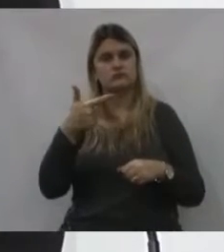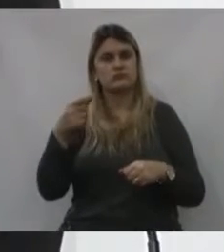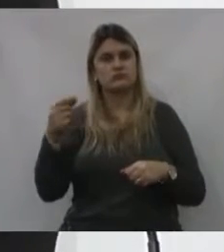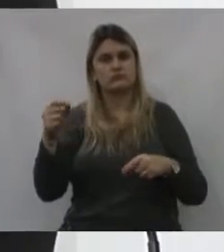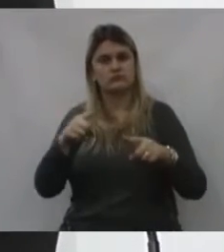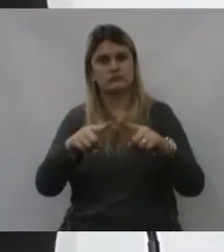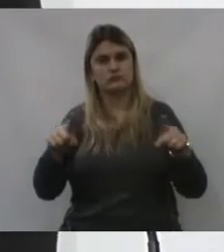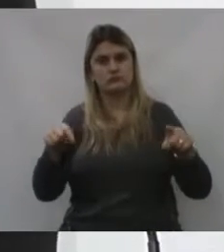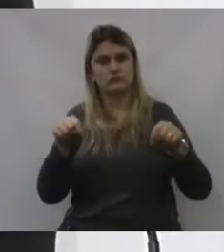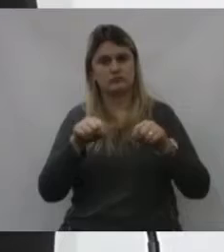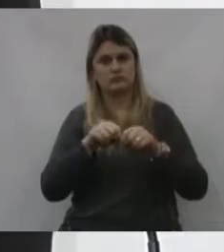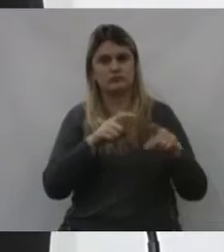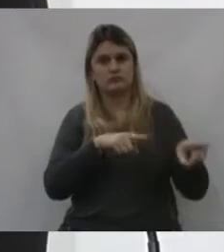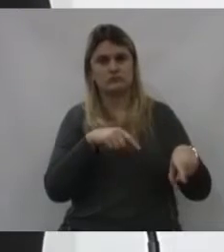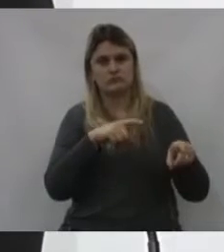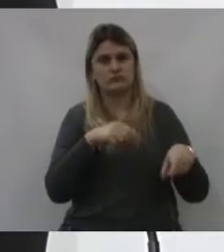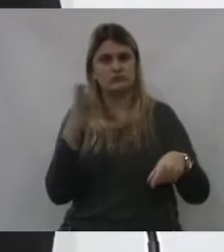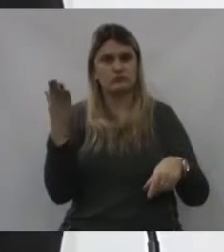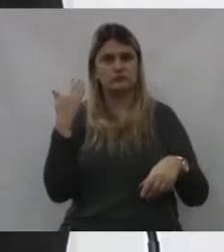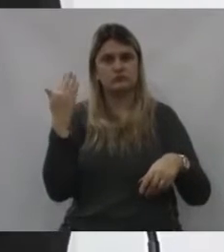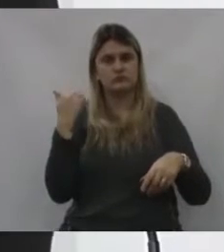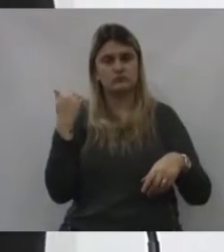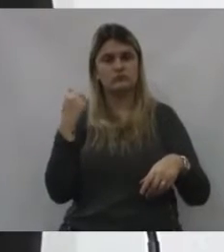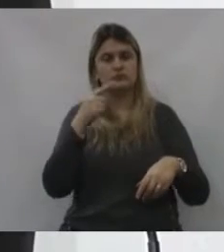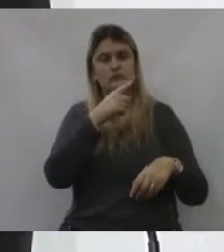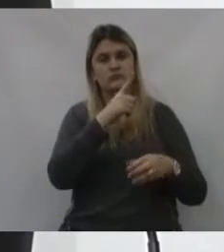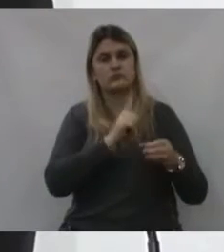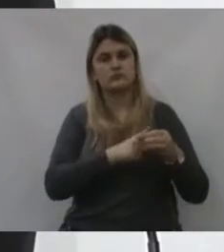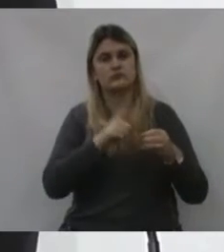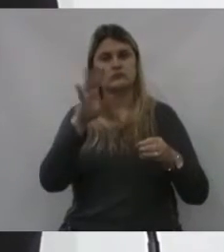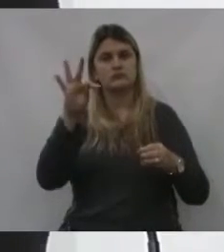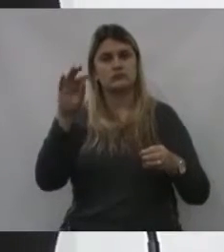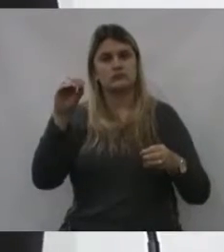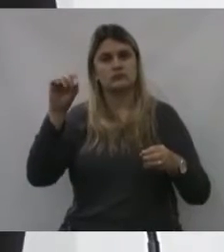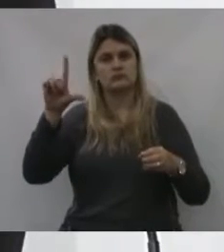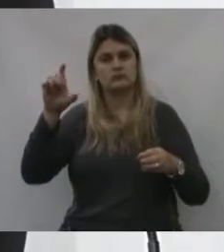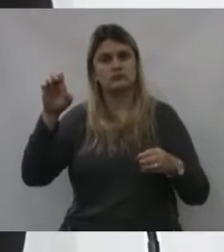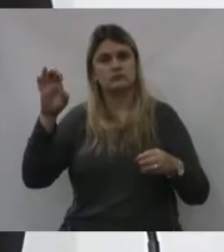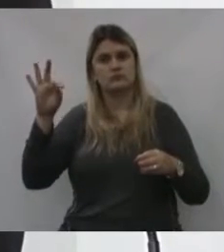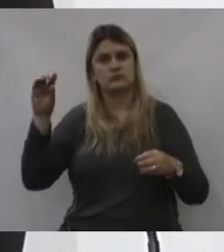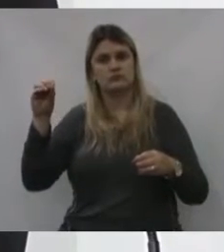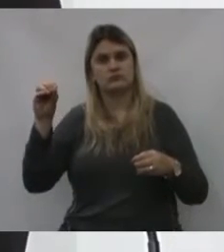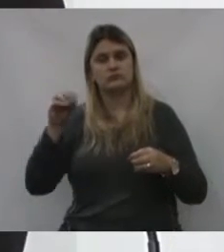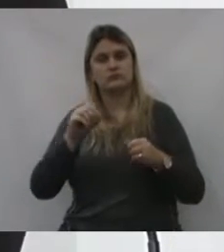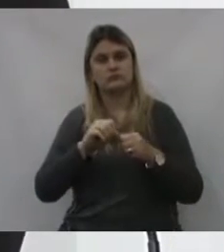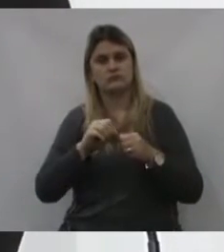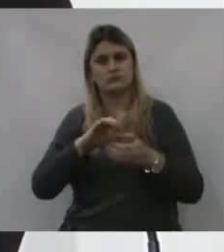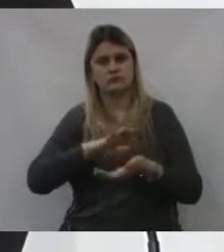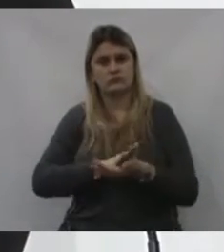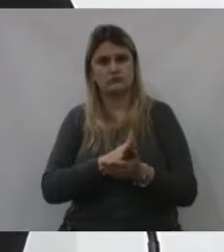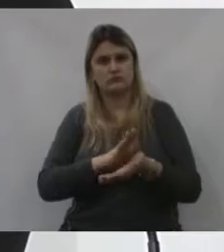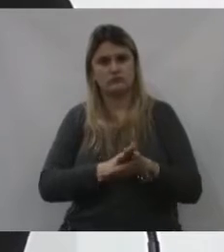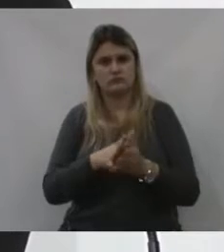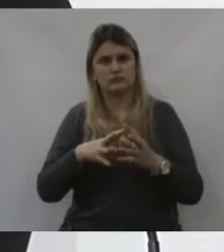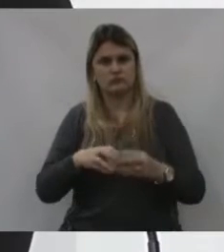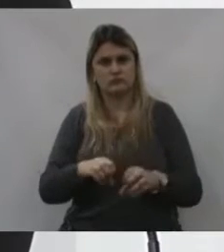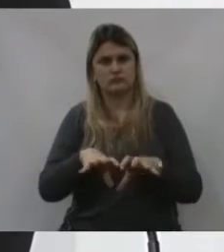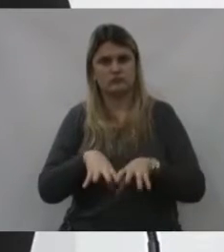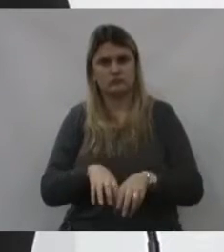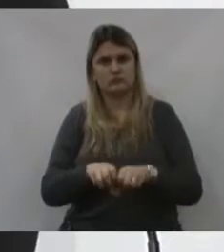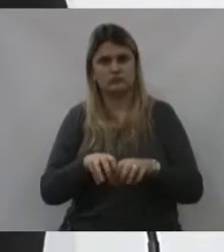aí com mais de 200 tanques na área rural. Que lá em Toledo eles colocam o peixe, até inclusive uma almôndega